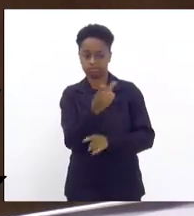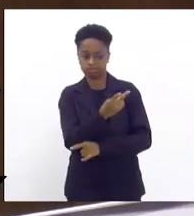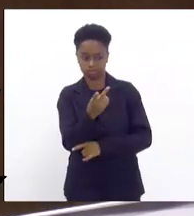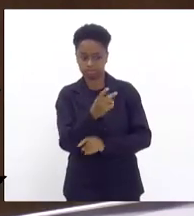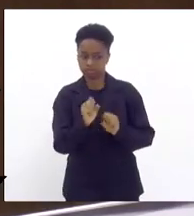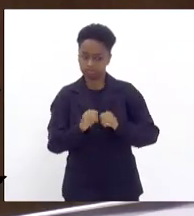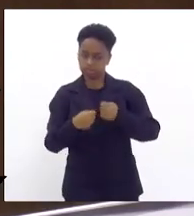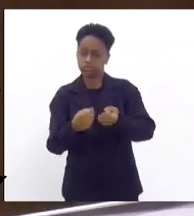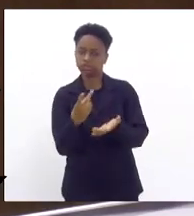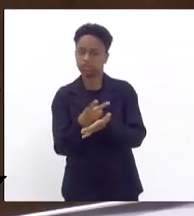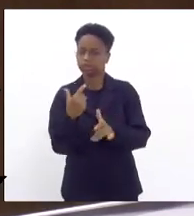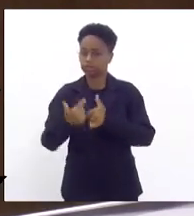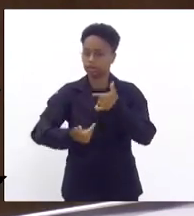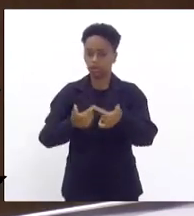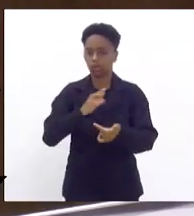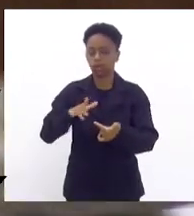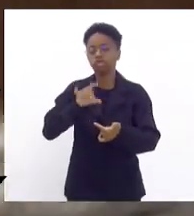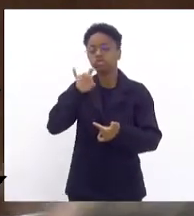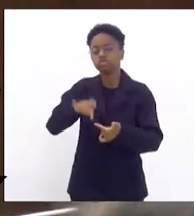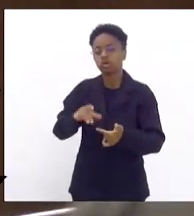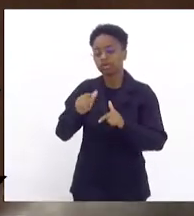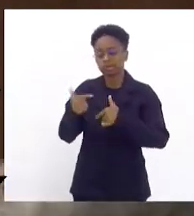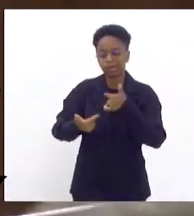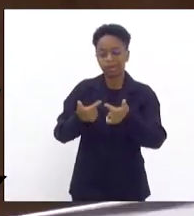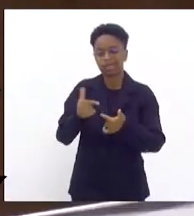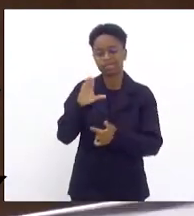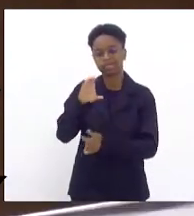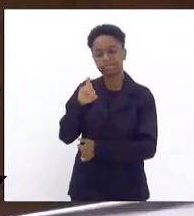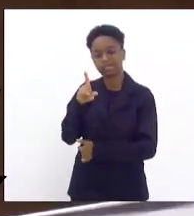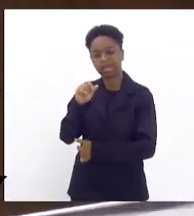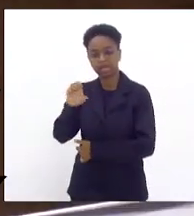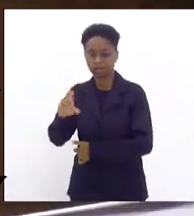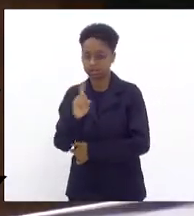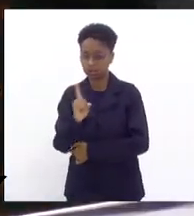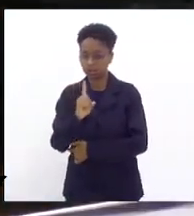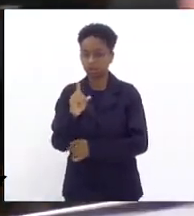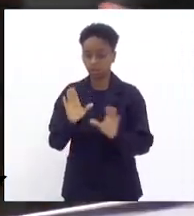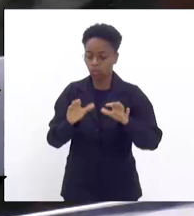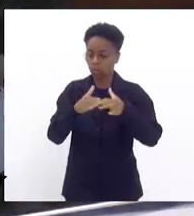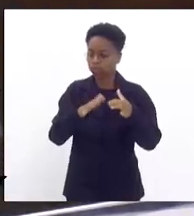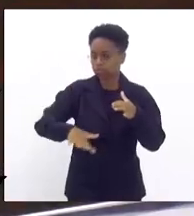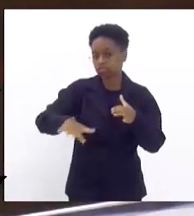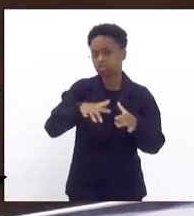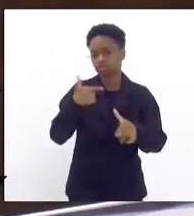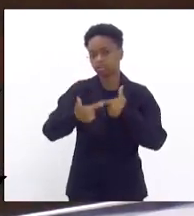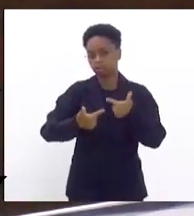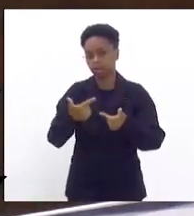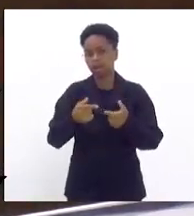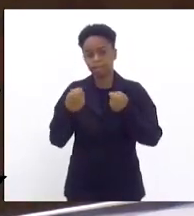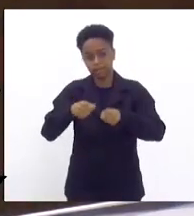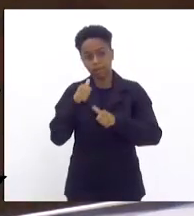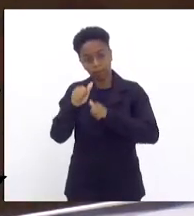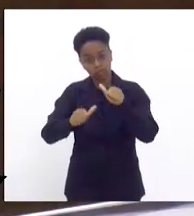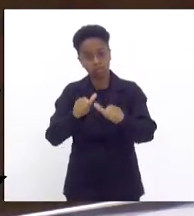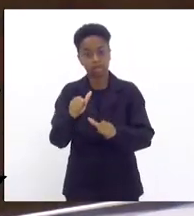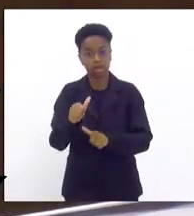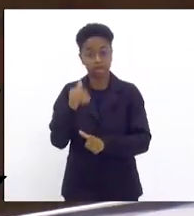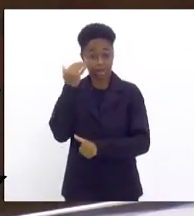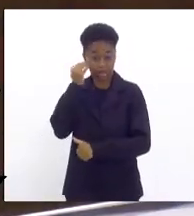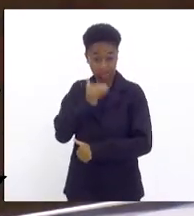dos trabalhadores, não só dos trabalhadores da cidade, mas da classe trabalhadora, isso precisa mudar. O nosso governador Cláudio Castro,